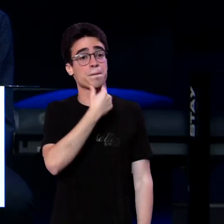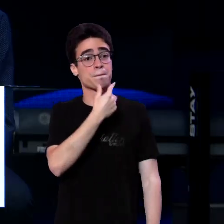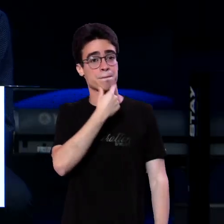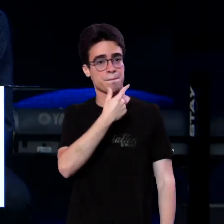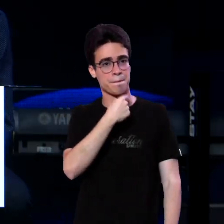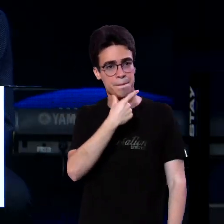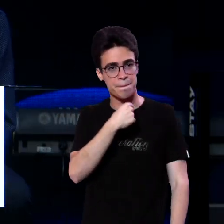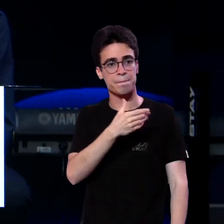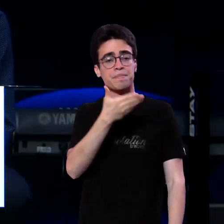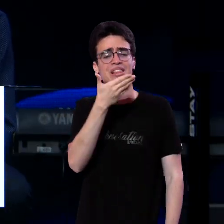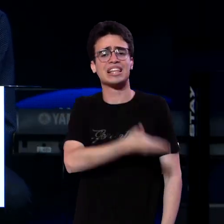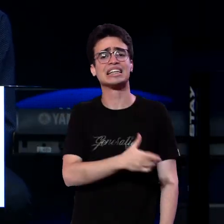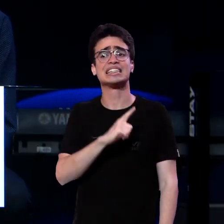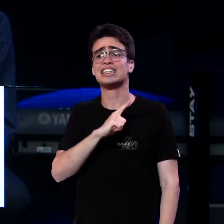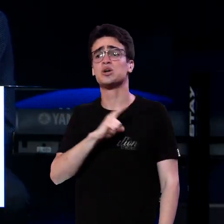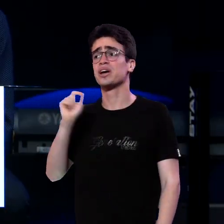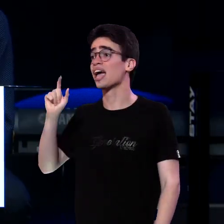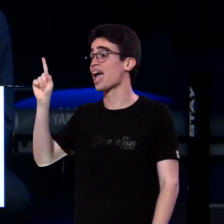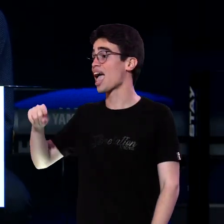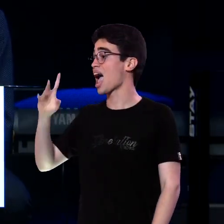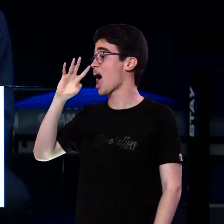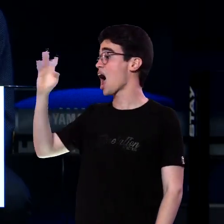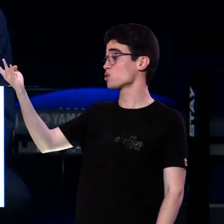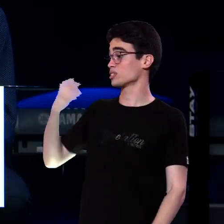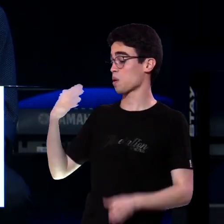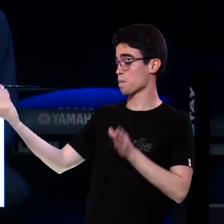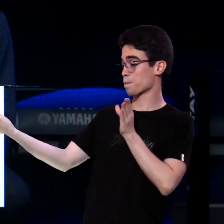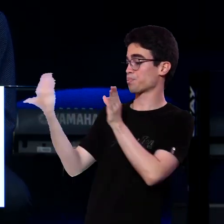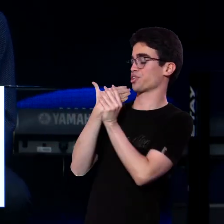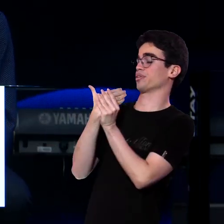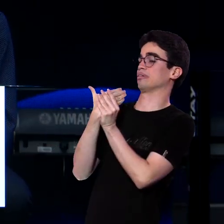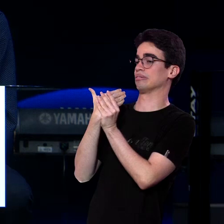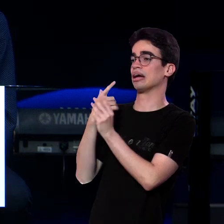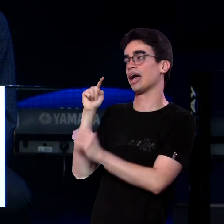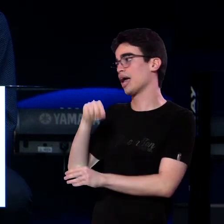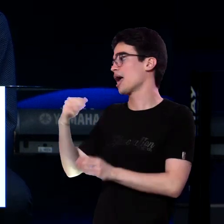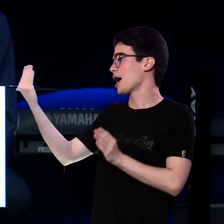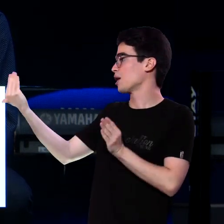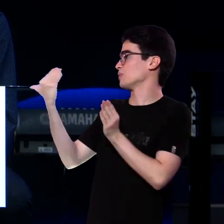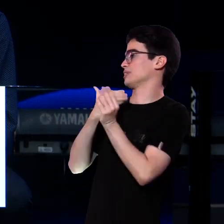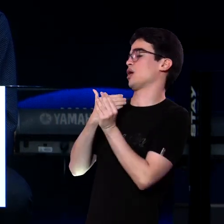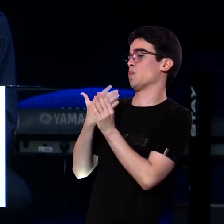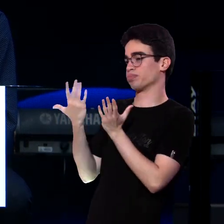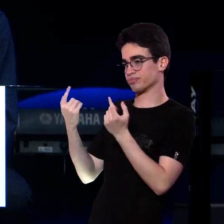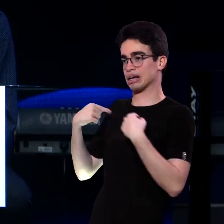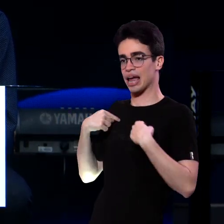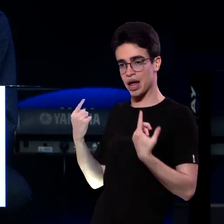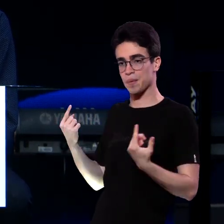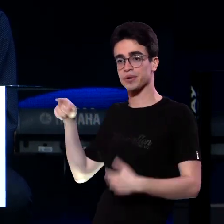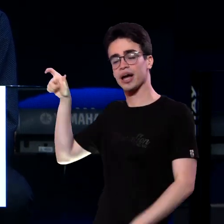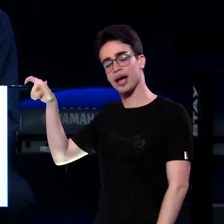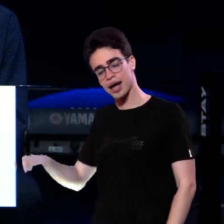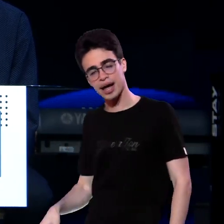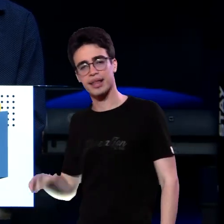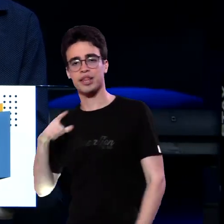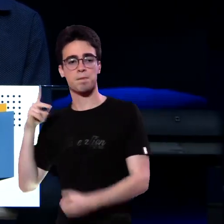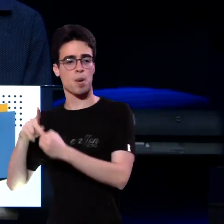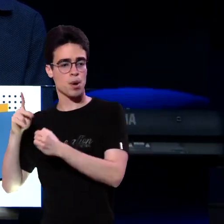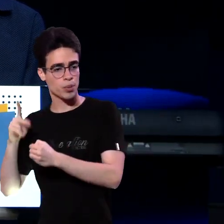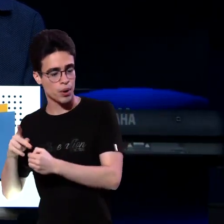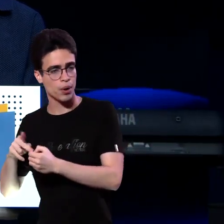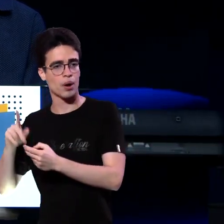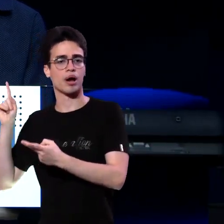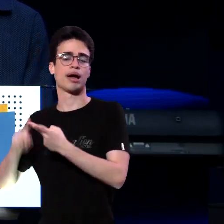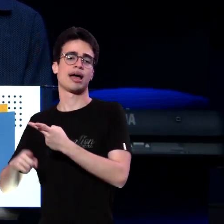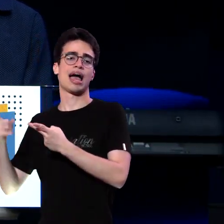é quem recebe a acusação, tá? É quem recebeu a acusação do promotor ou do advogado